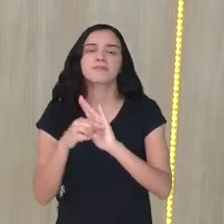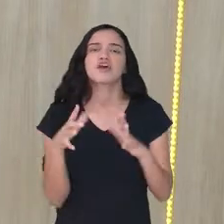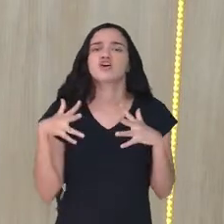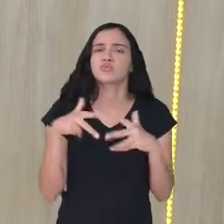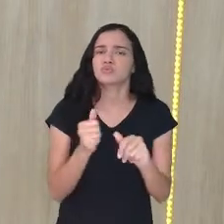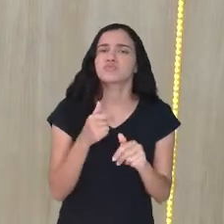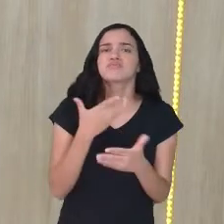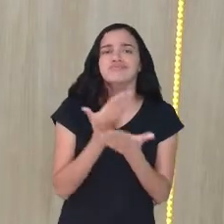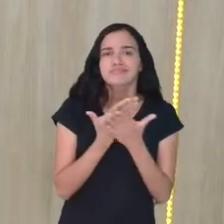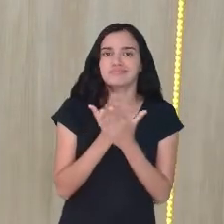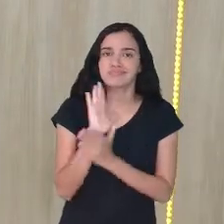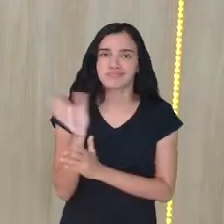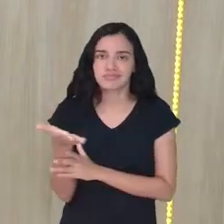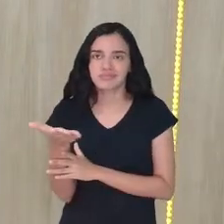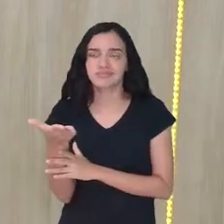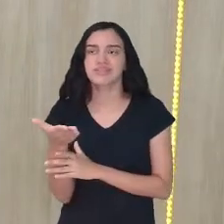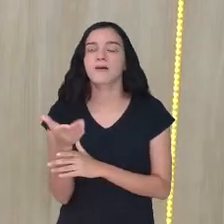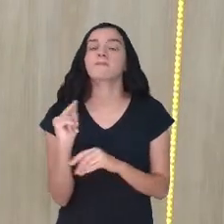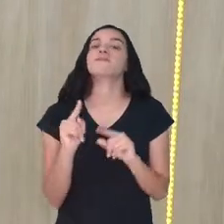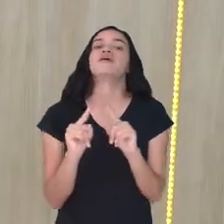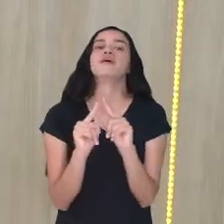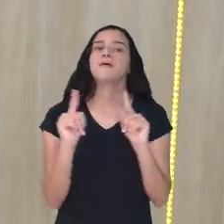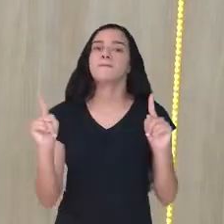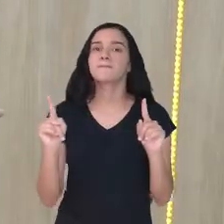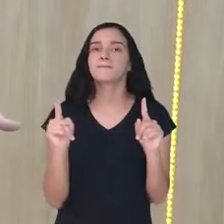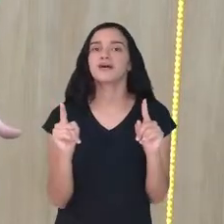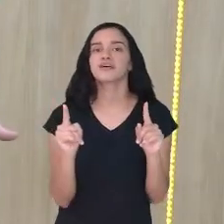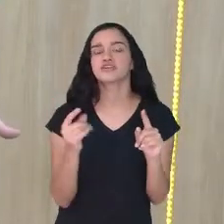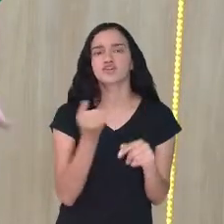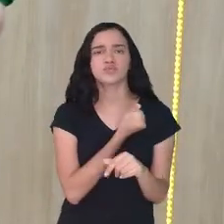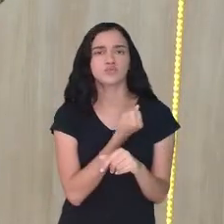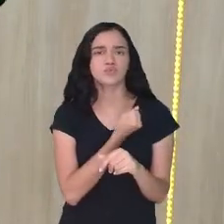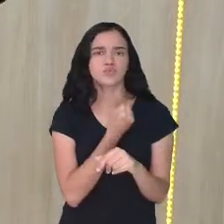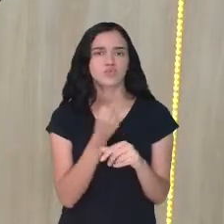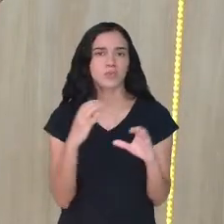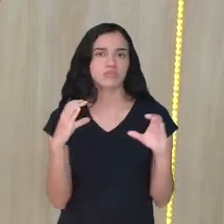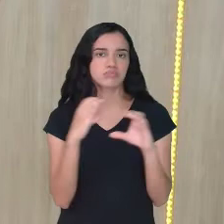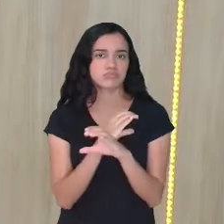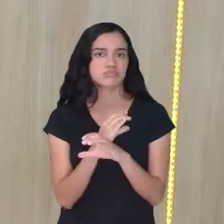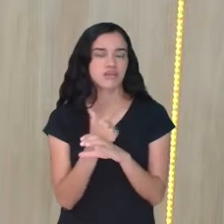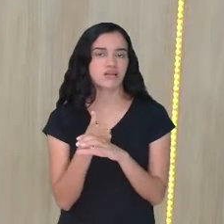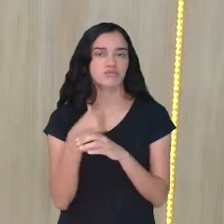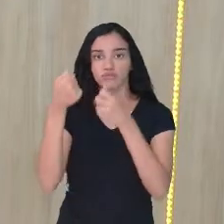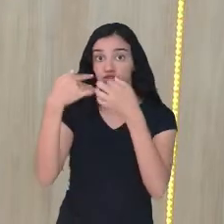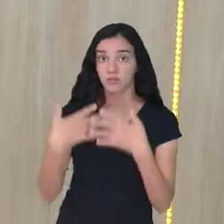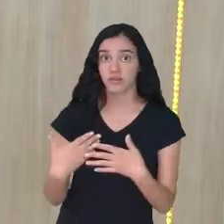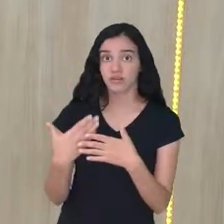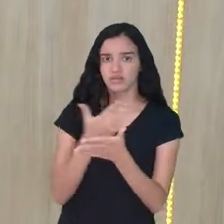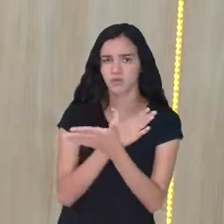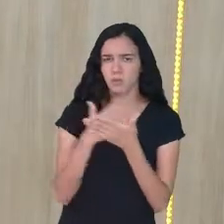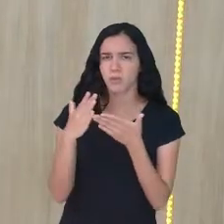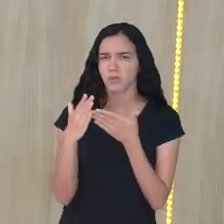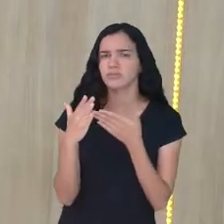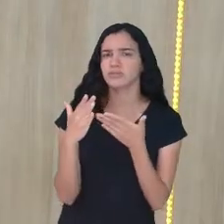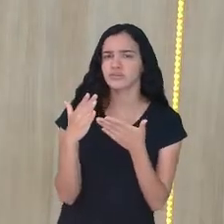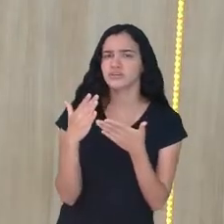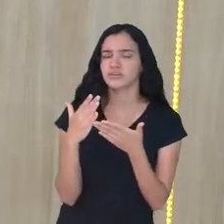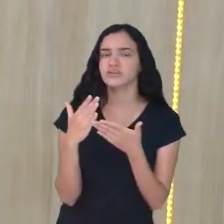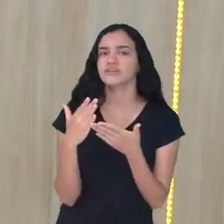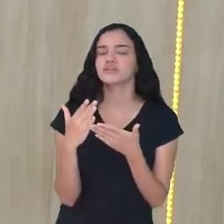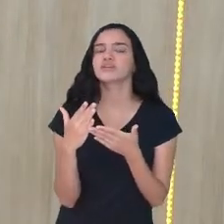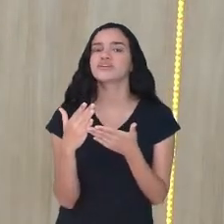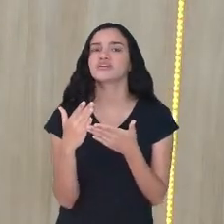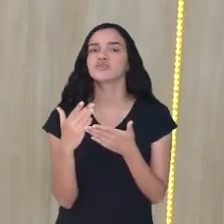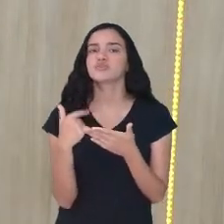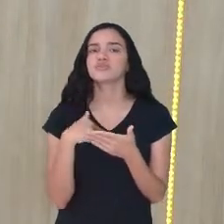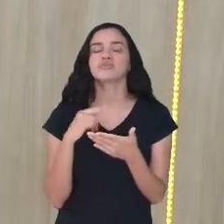gente trabalhou aqui. Mas, e os números inteiros? Foi aquele que eu não falei lá no início, tá? Que eu pulei do número